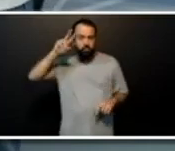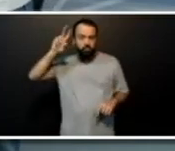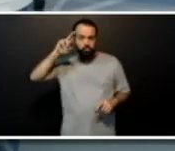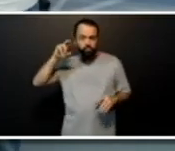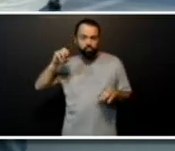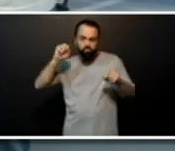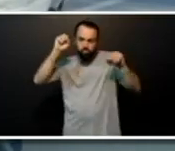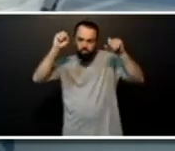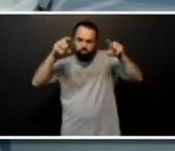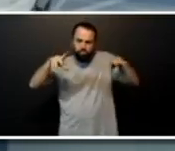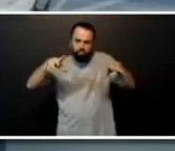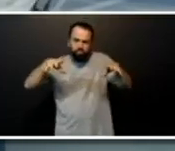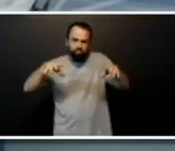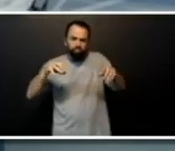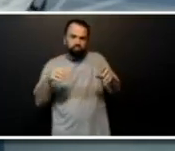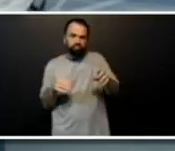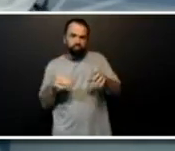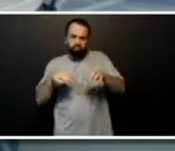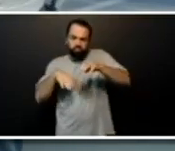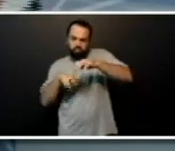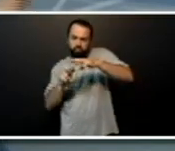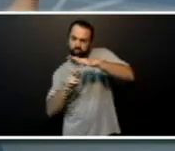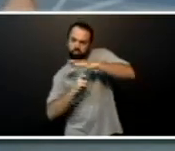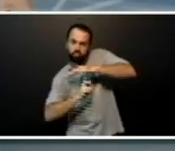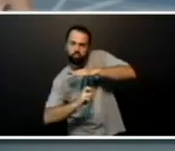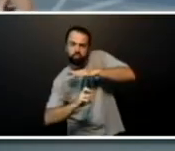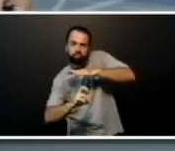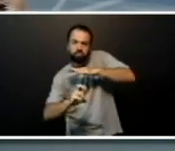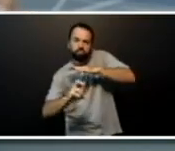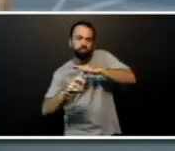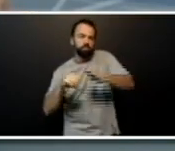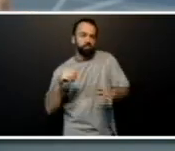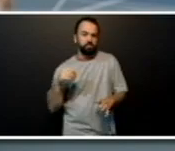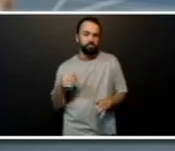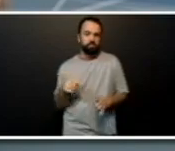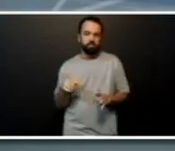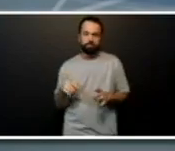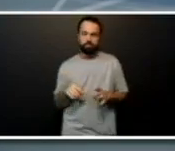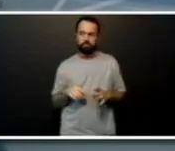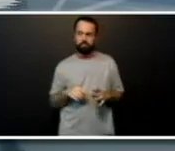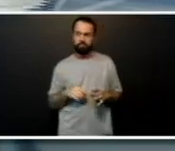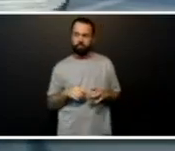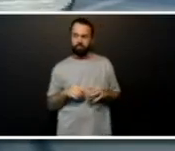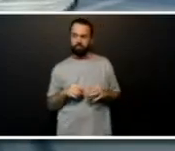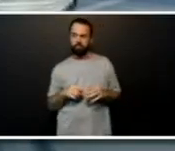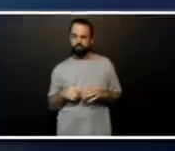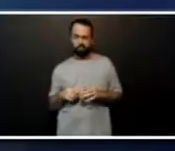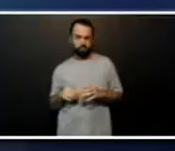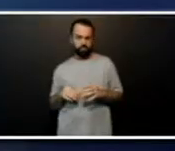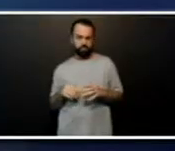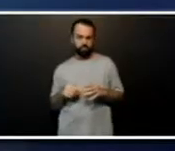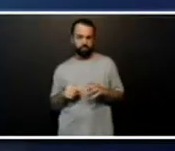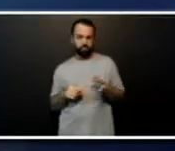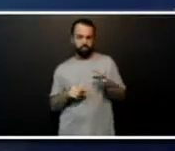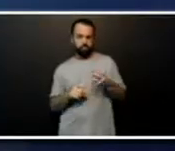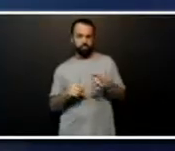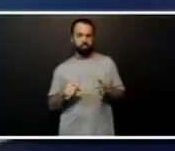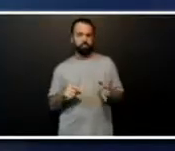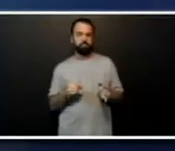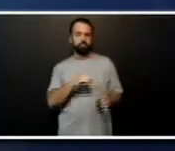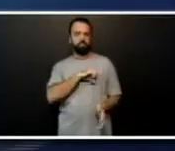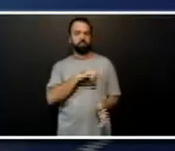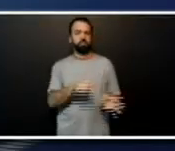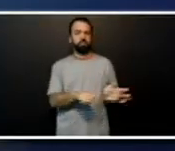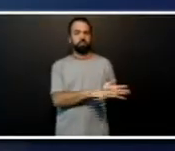aquela base lá embaixo, são denotados por números negativos.